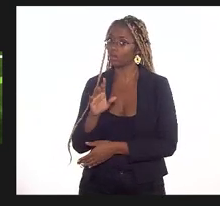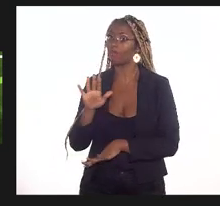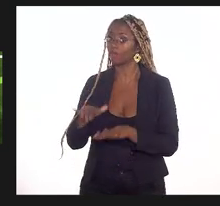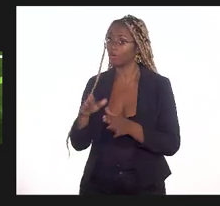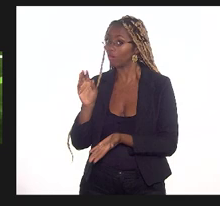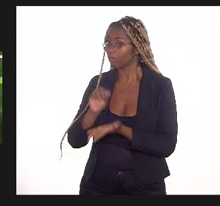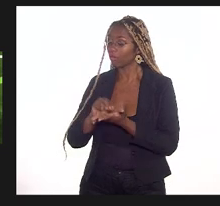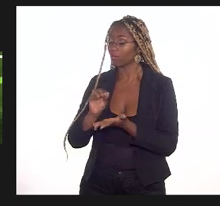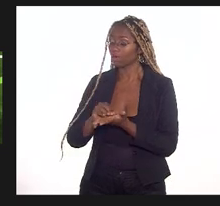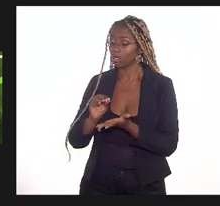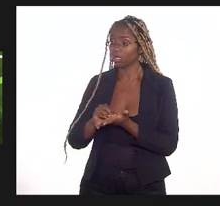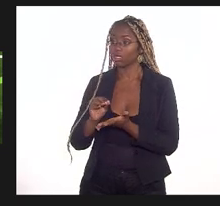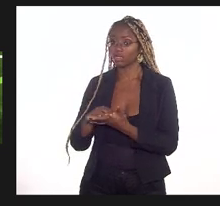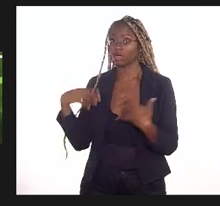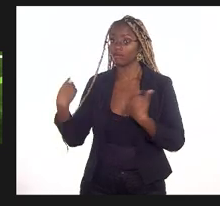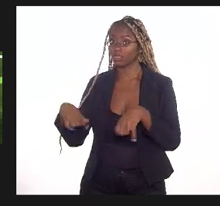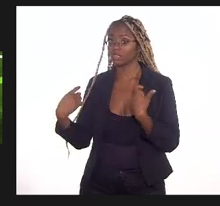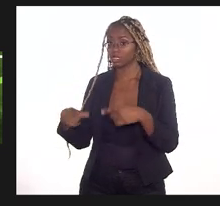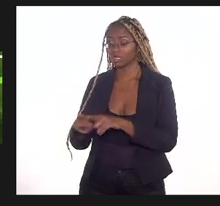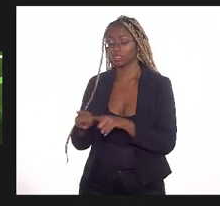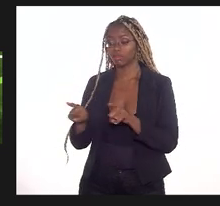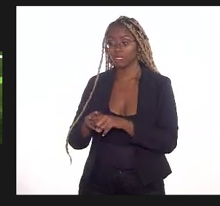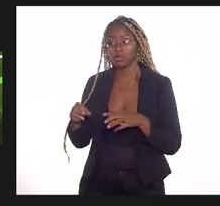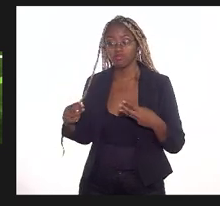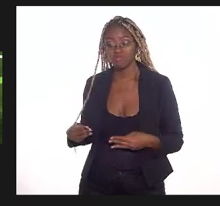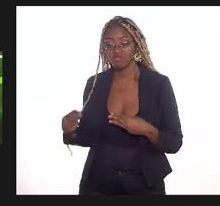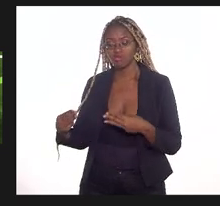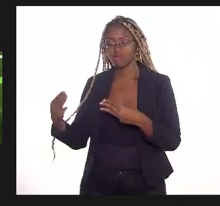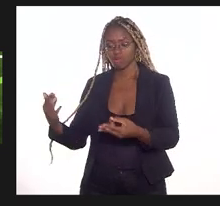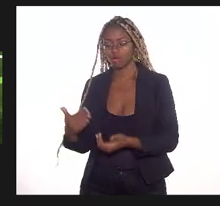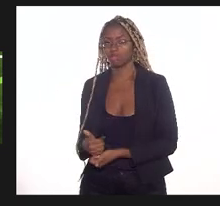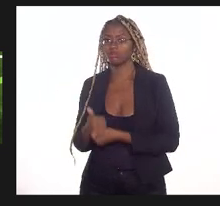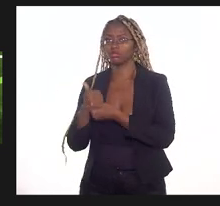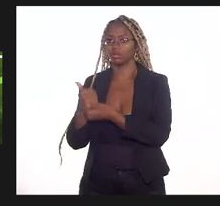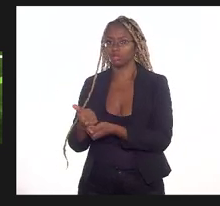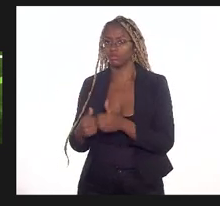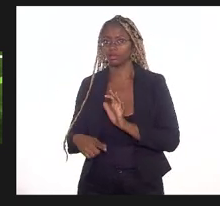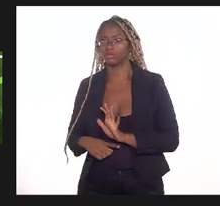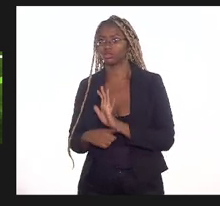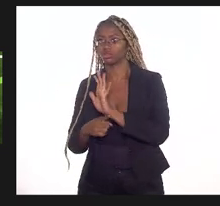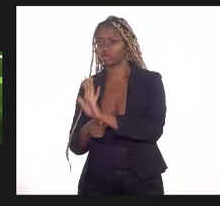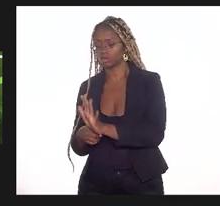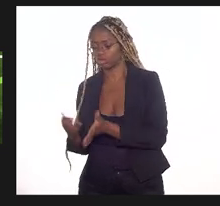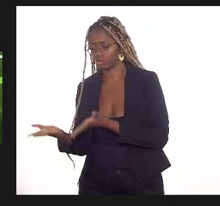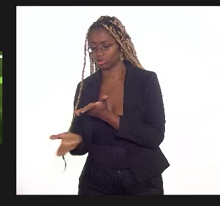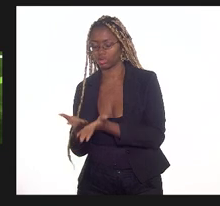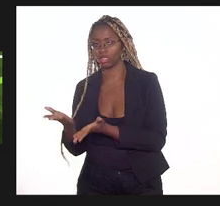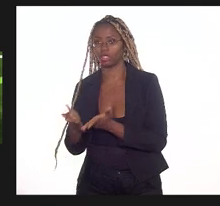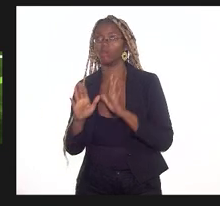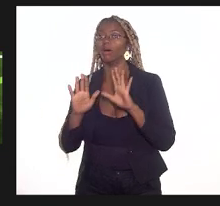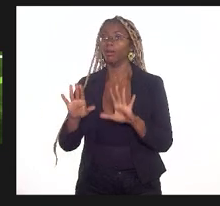gente tenha verba suficiente e que ajude no atendimento. Embora a gente só tenha o Fernandes Figueira como habilitado, a